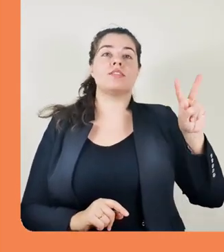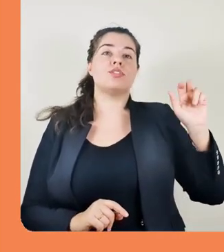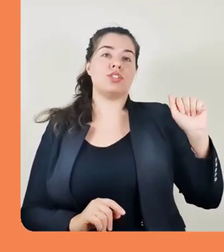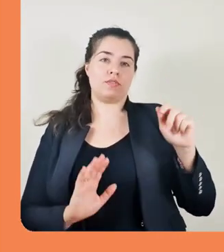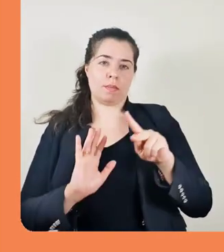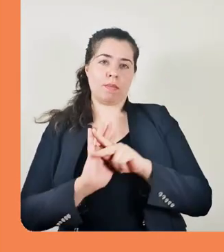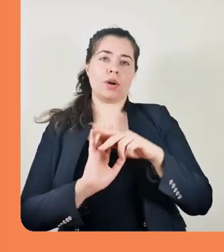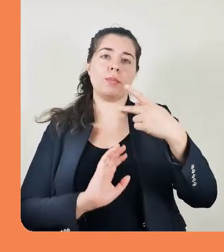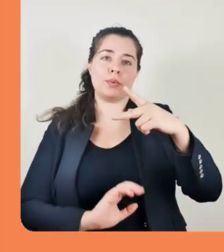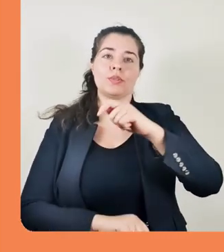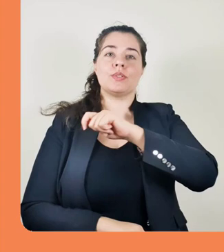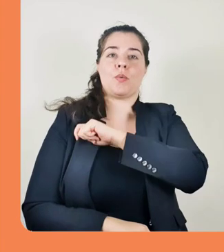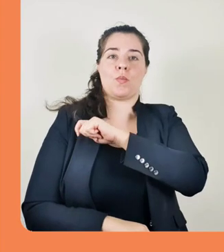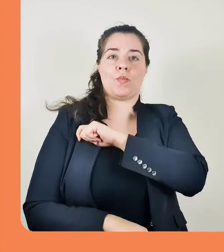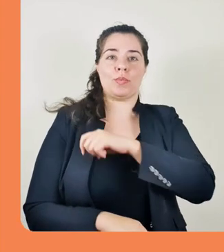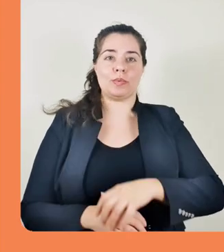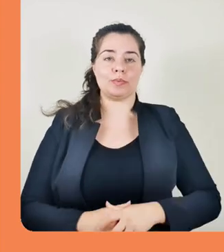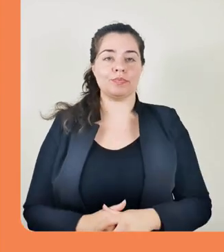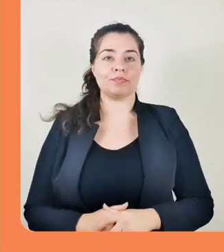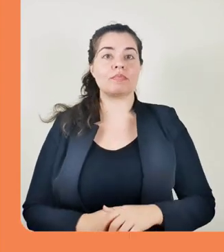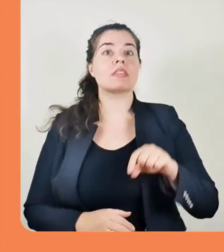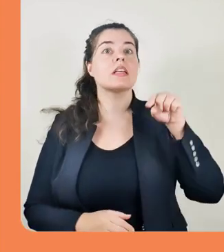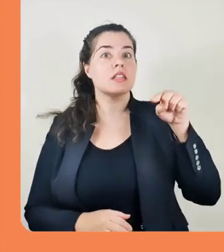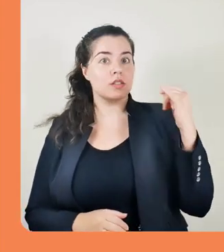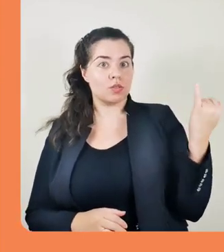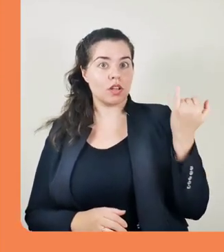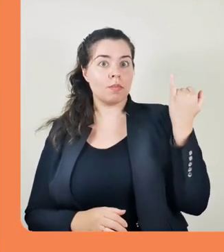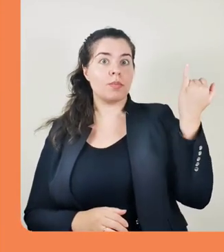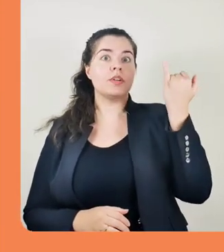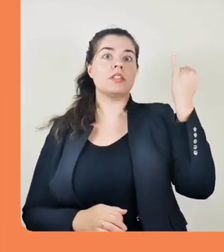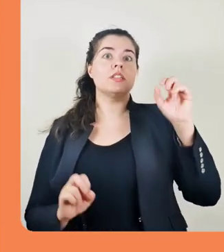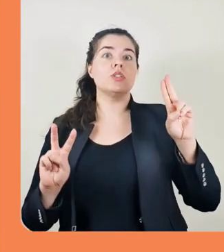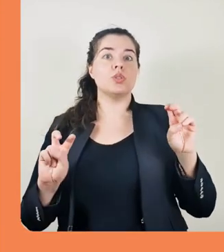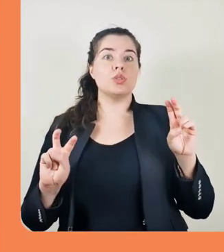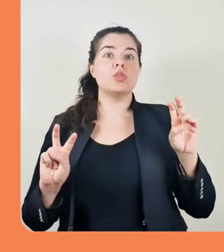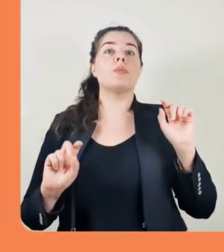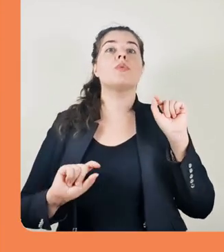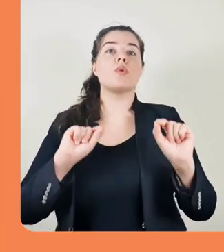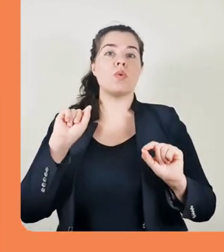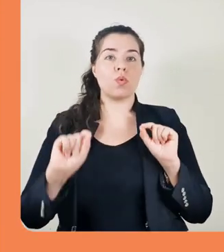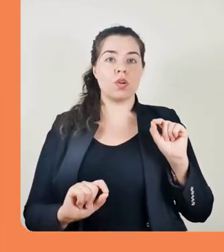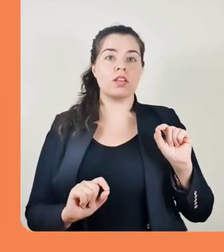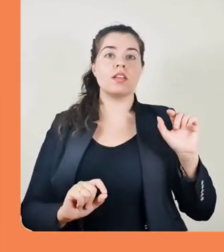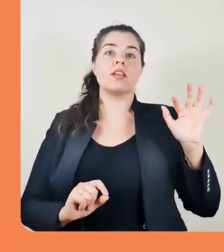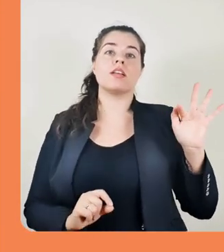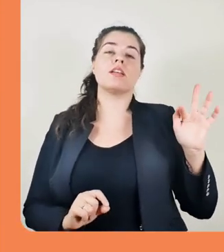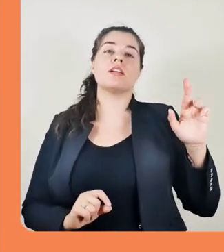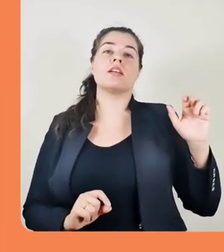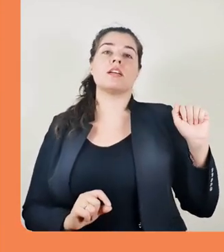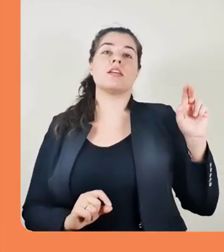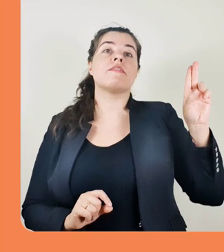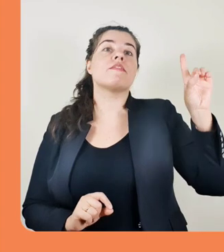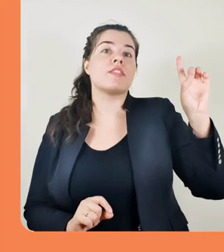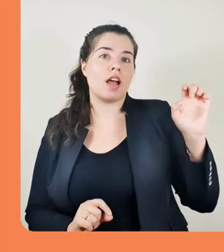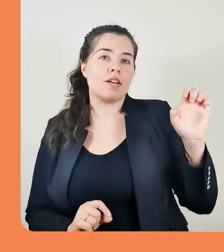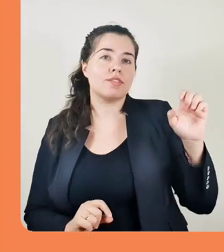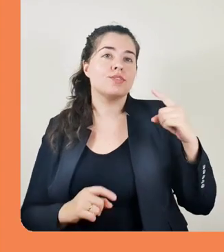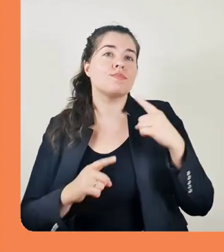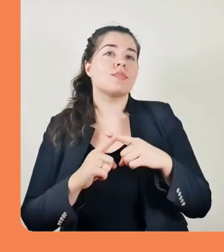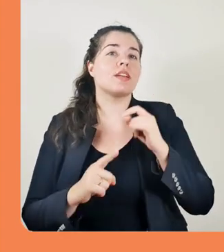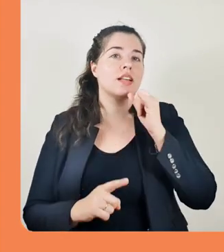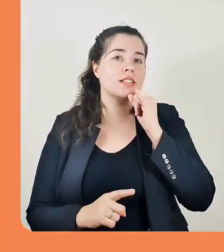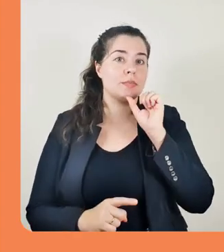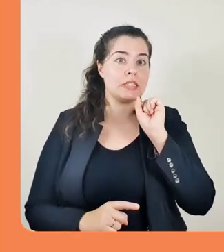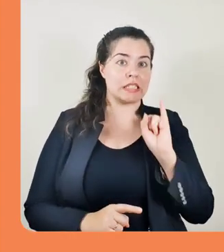essa é uma classificação relativa do seu aluno tá a essa